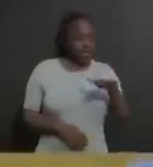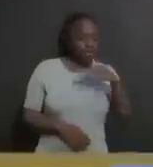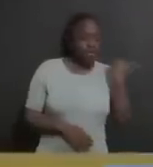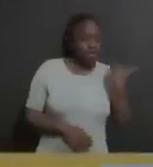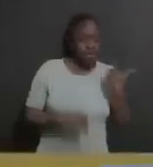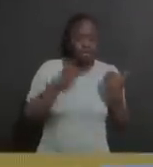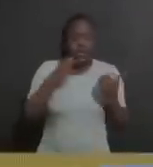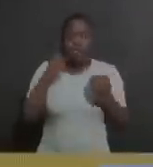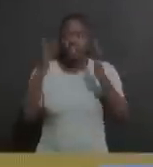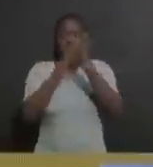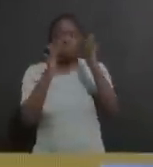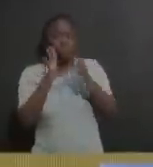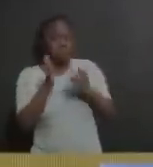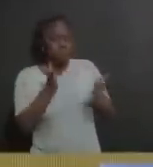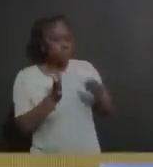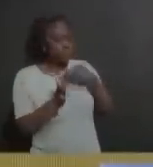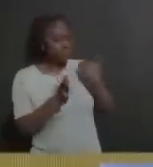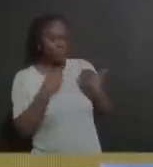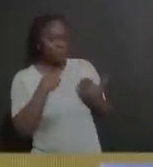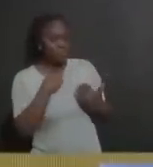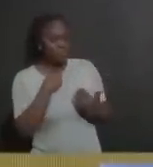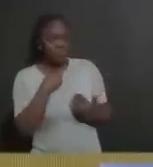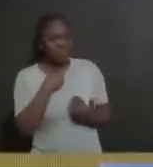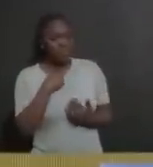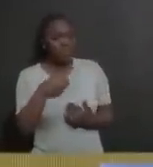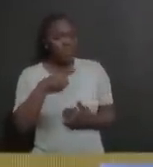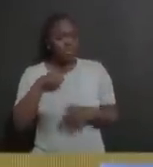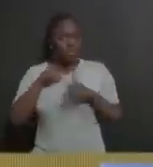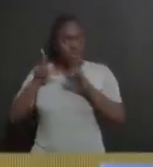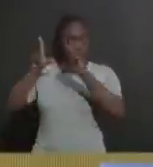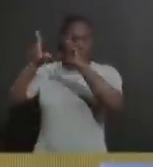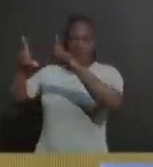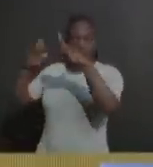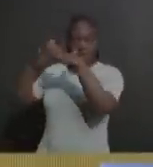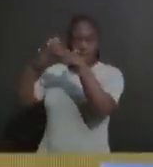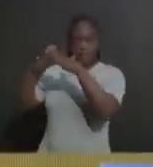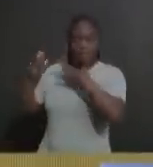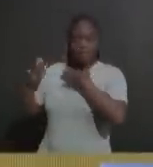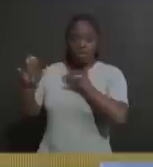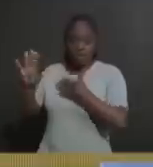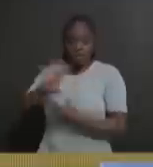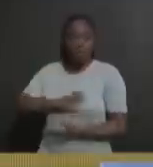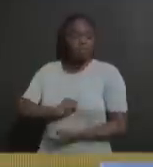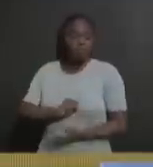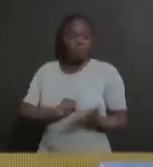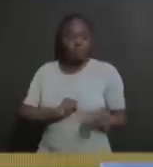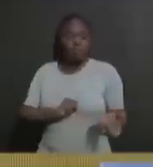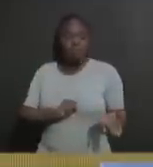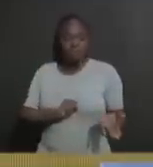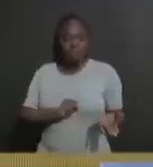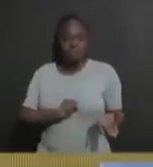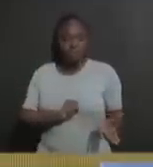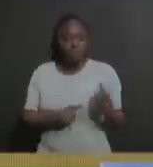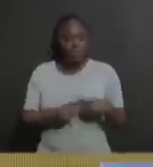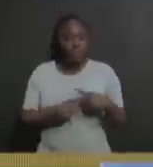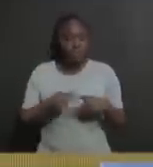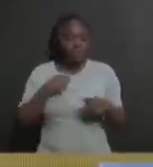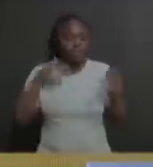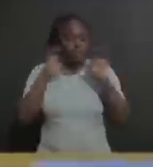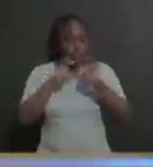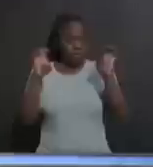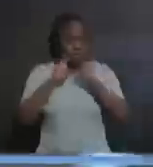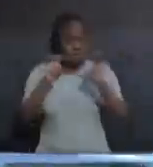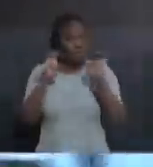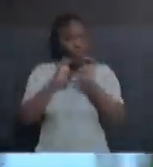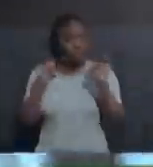pai. Eu tenho um quadro do cara na minha casa, gente. Vocês não estão entendendo o tanto que eu amo o cara, não. Porque eu sou evangelista, ele é também. Eu